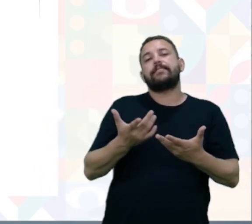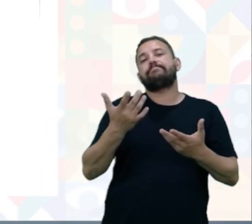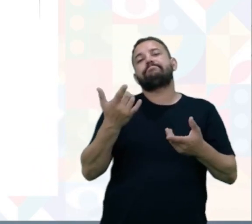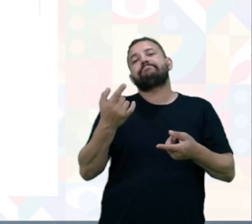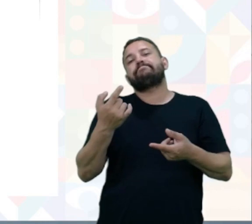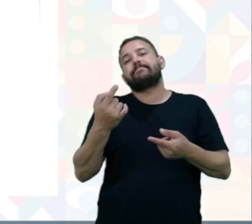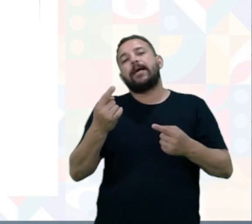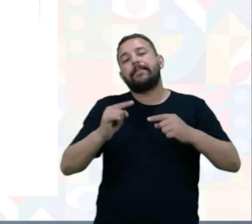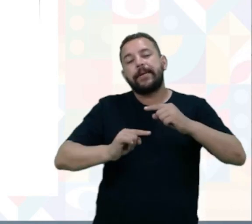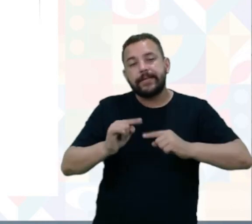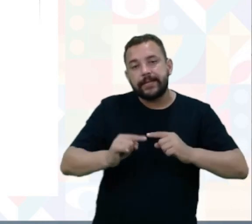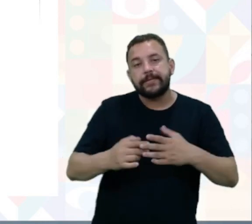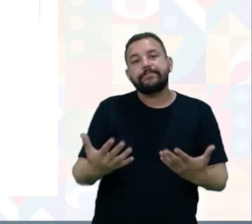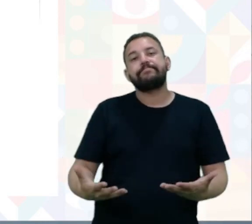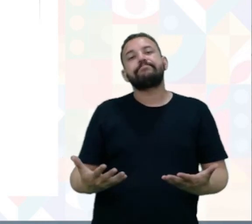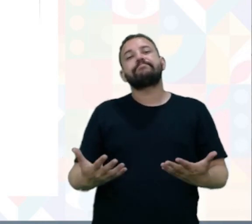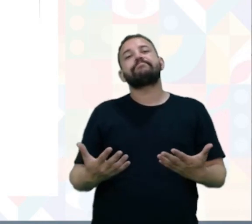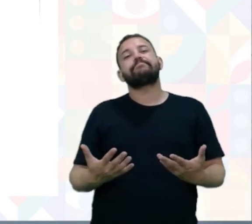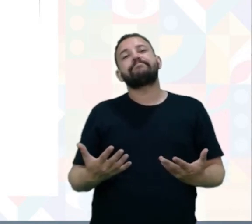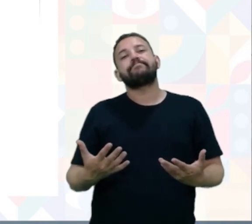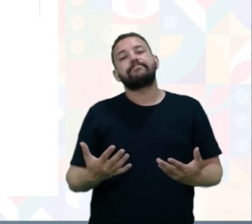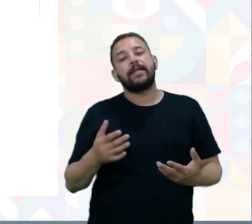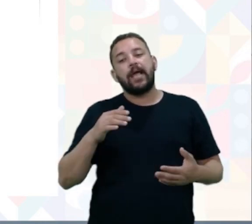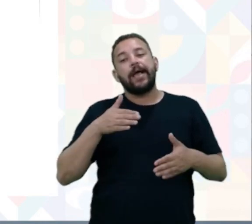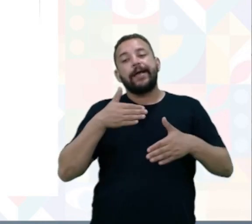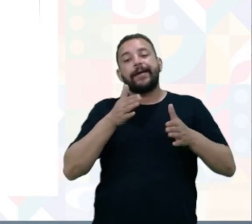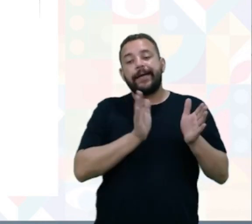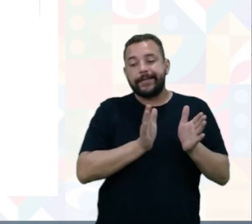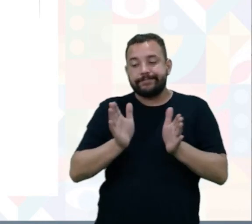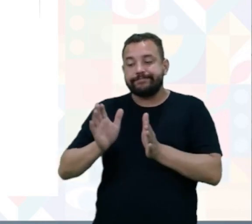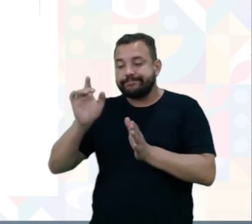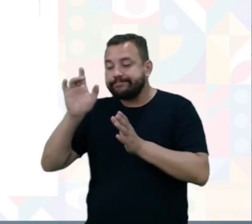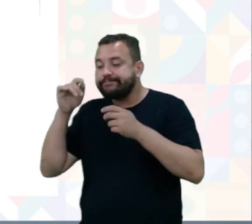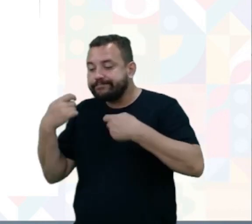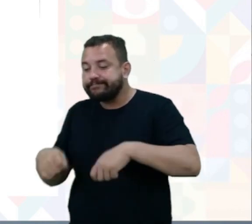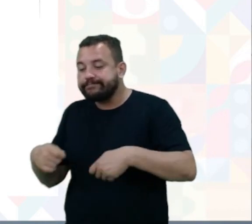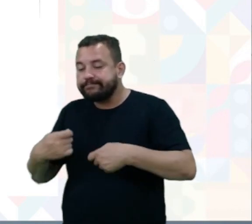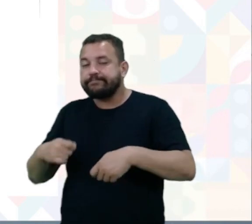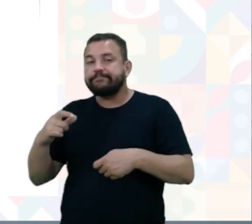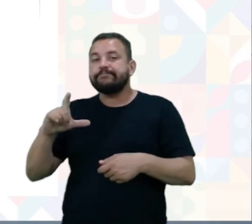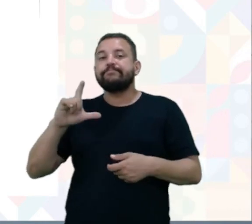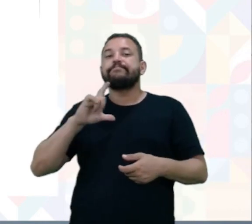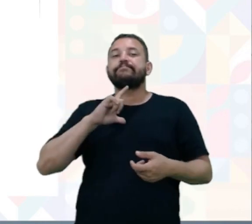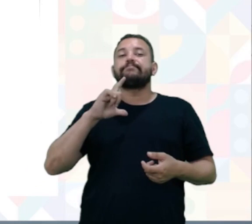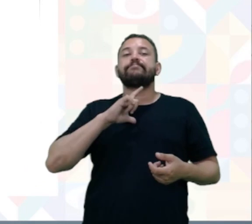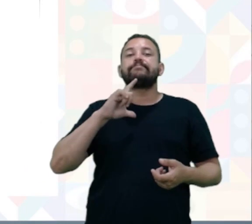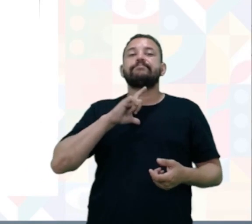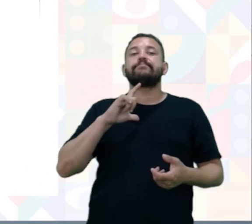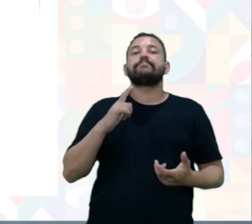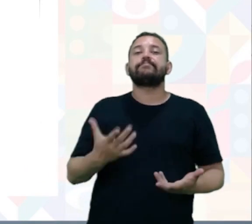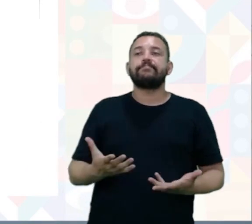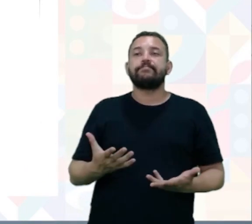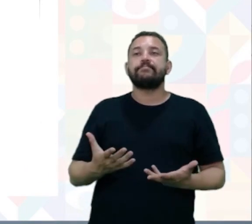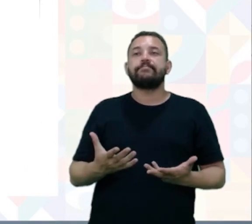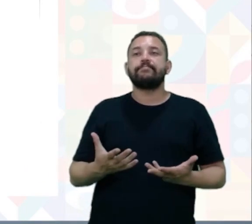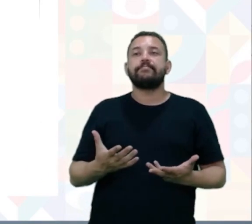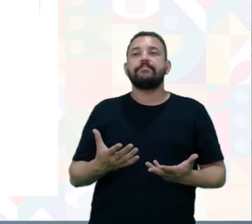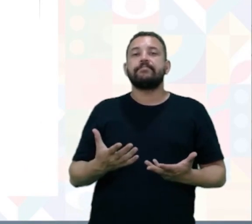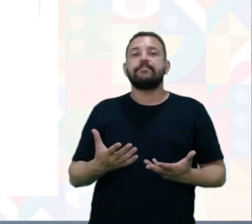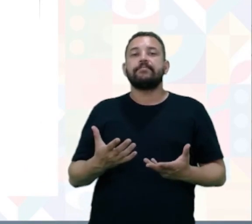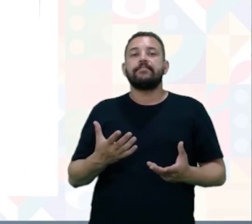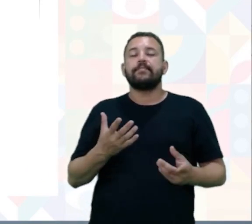produtos. Então, todas essas etapas, elas devem estar... lembram que eu falei para vocês lá na